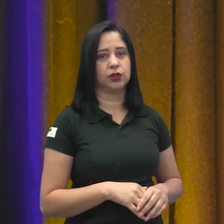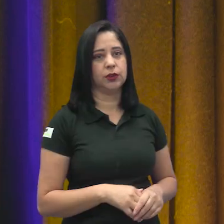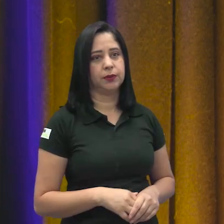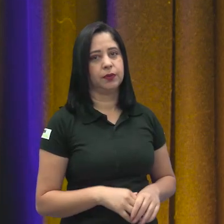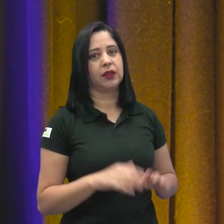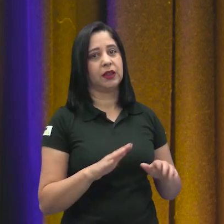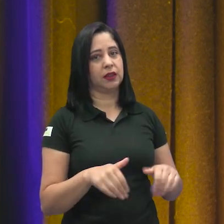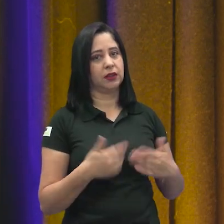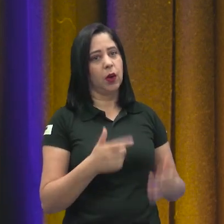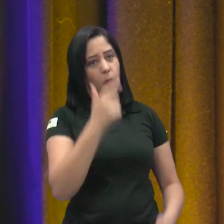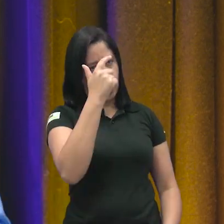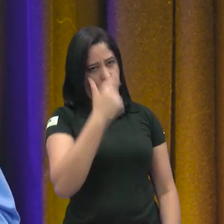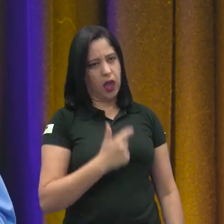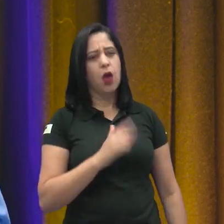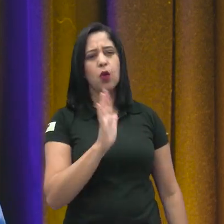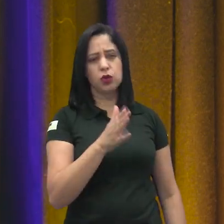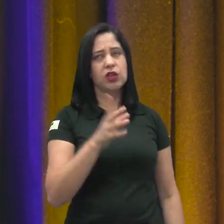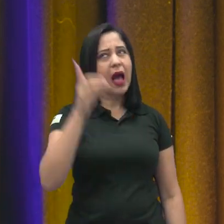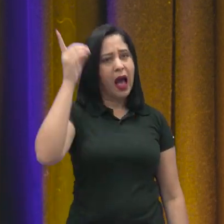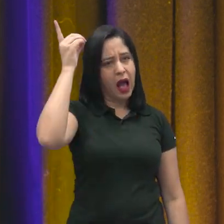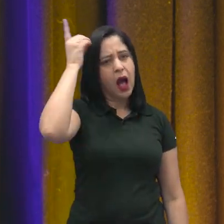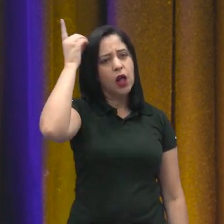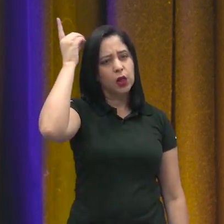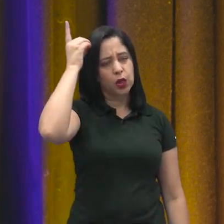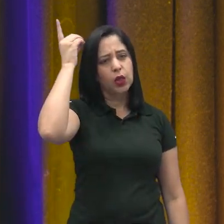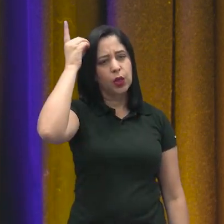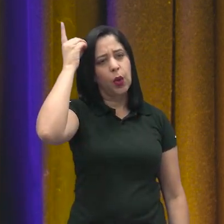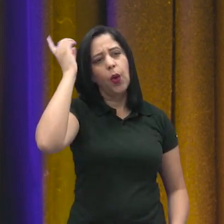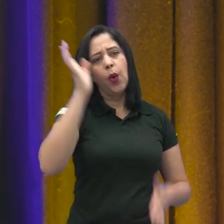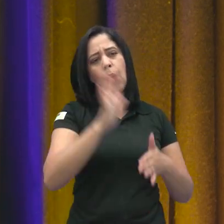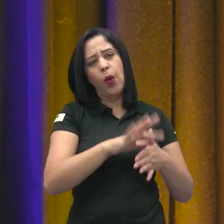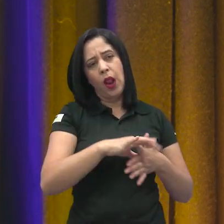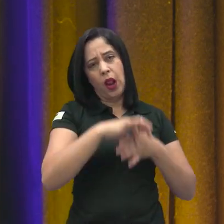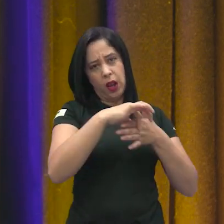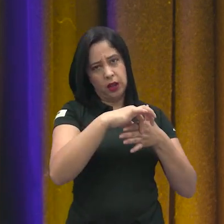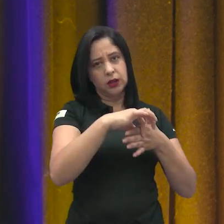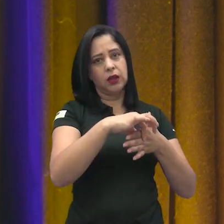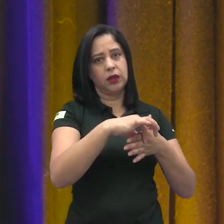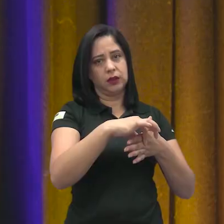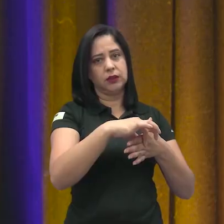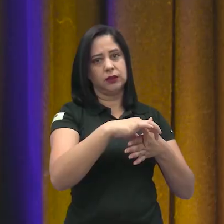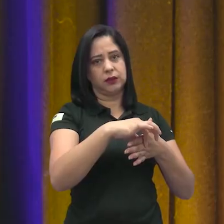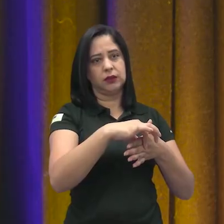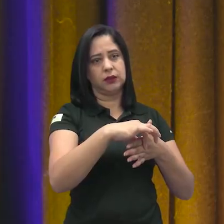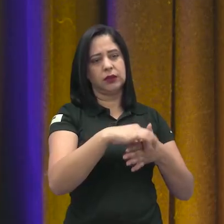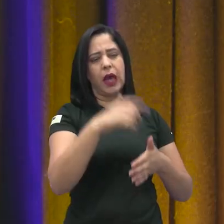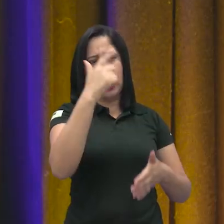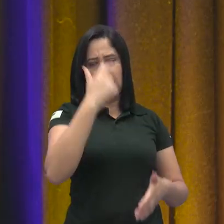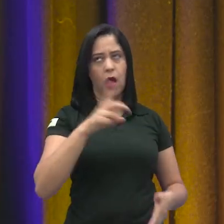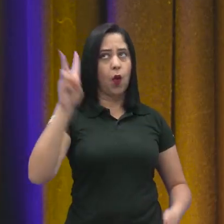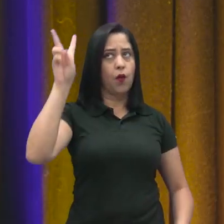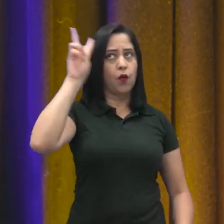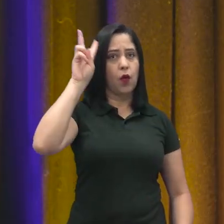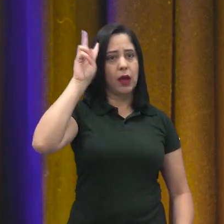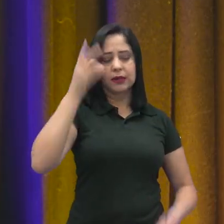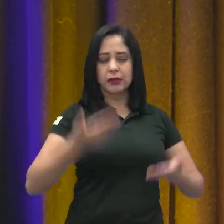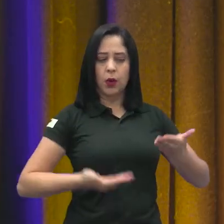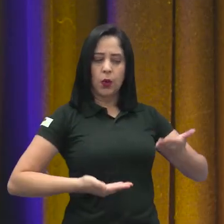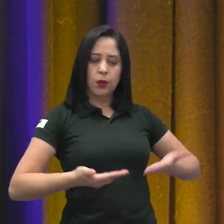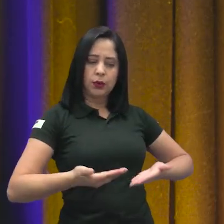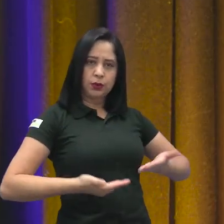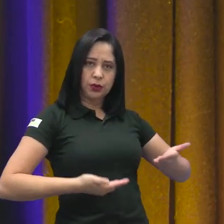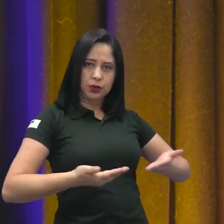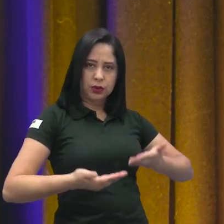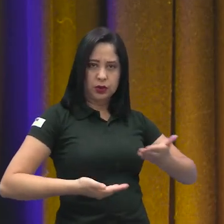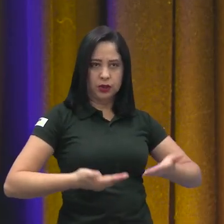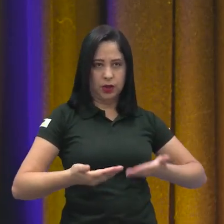nata, né? A gente acaba nascendo às vezes com algumas vocações e uma delas para mim é a vocação a servir, a estar